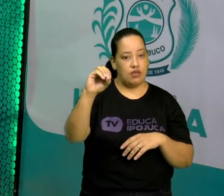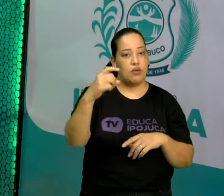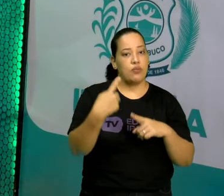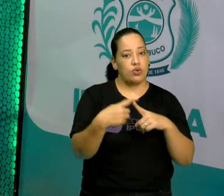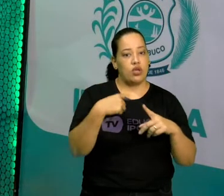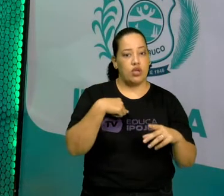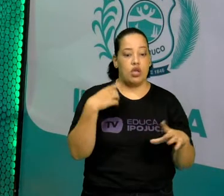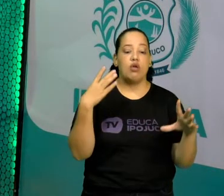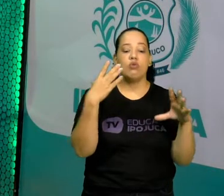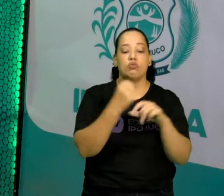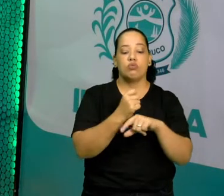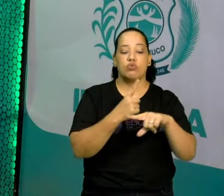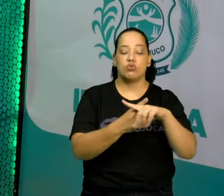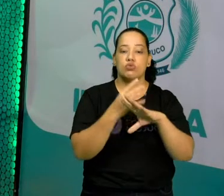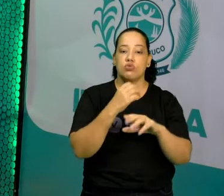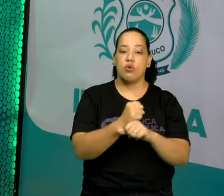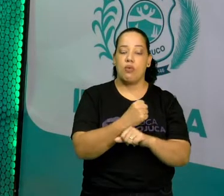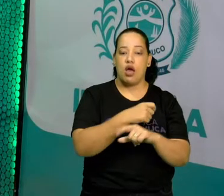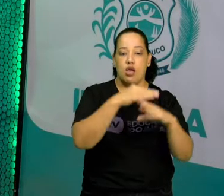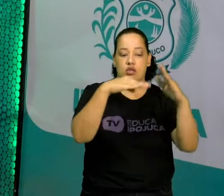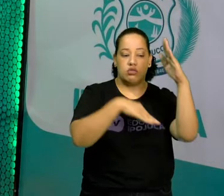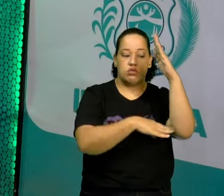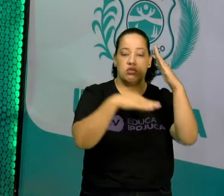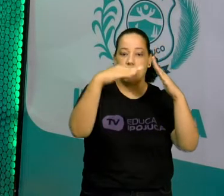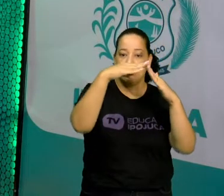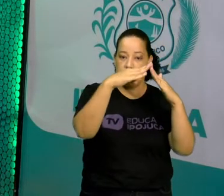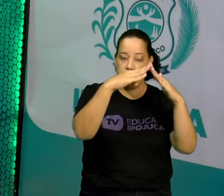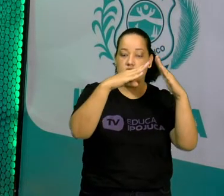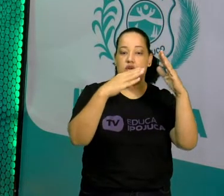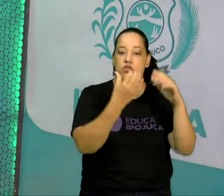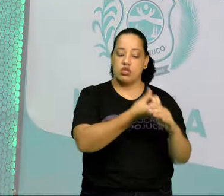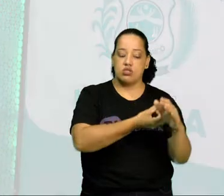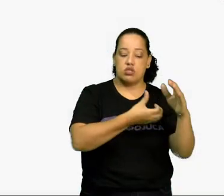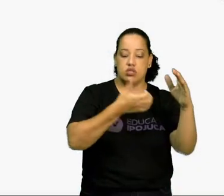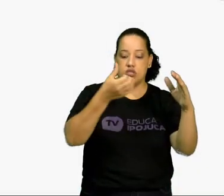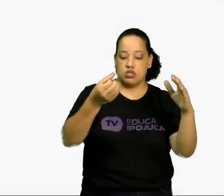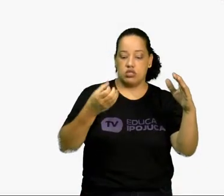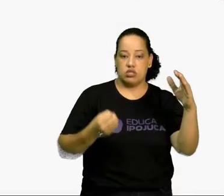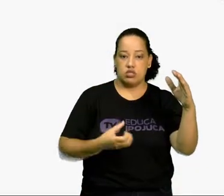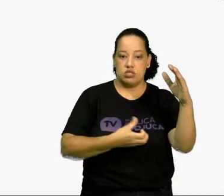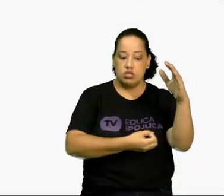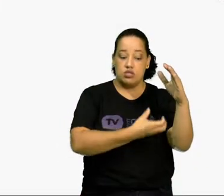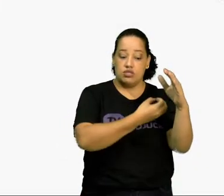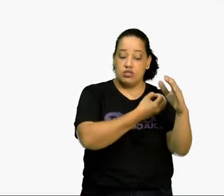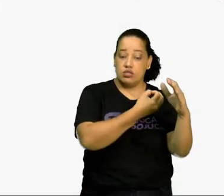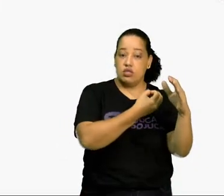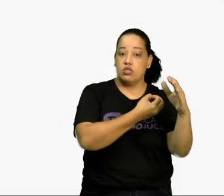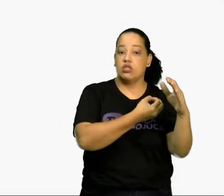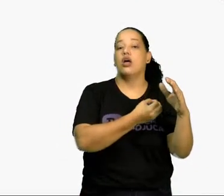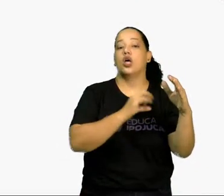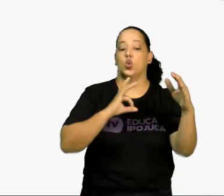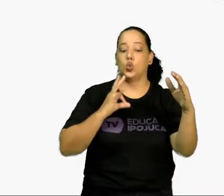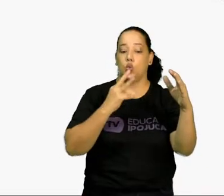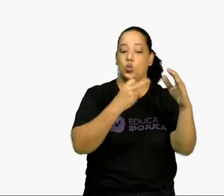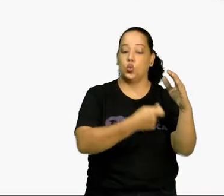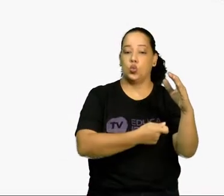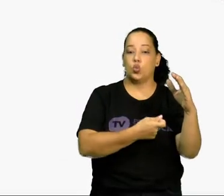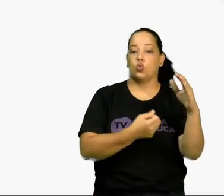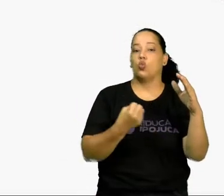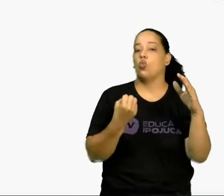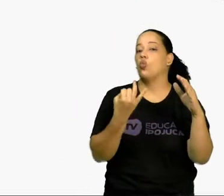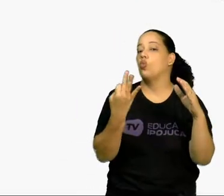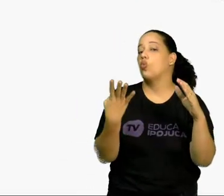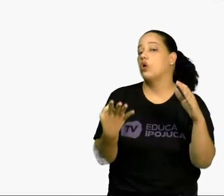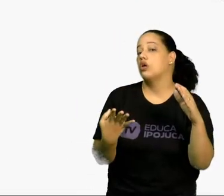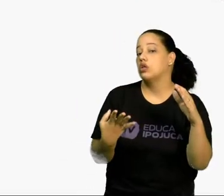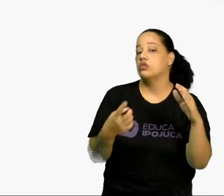somali primeiro triângulo 60 60 60 60 três ângulos internos a soma é